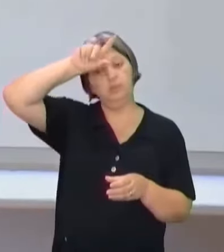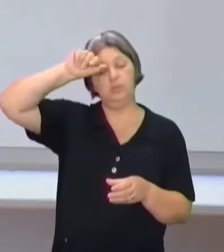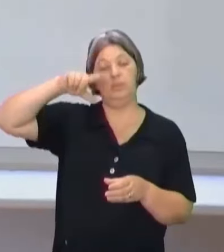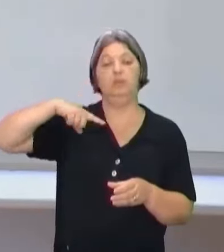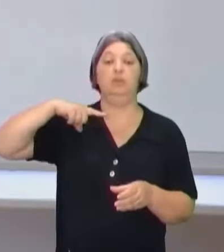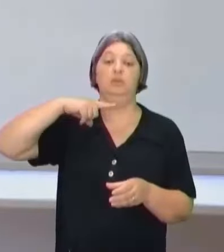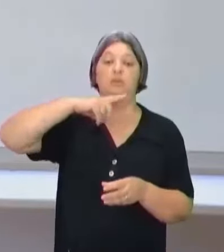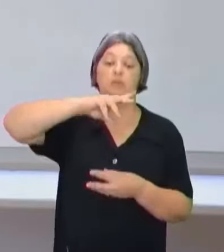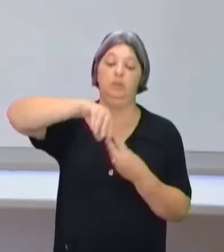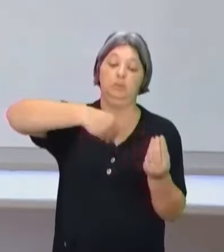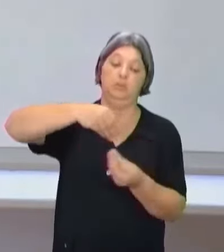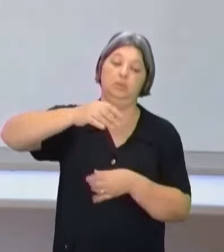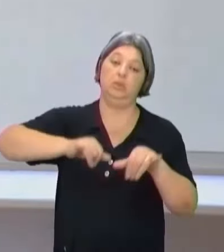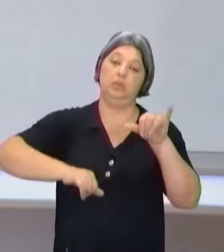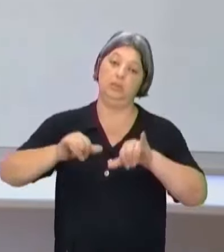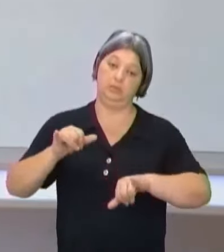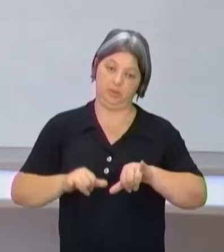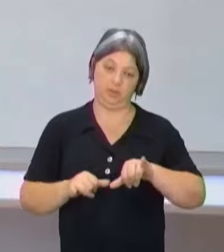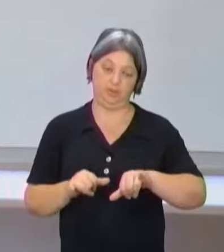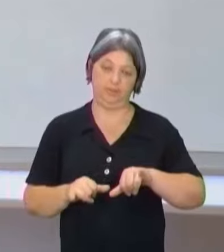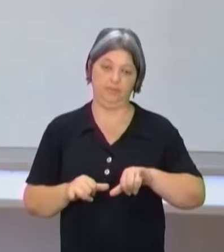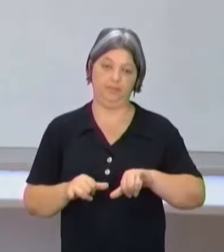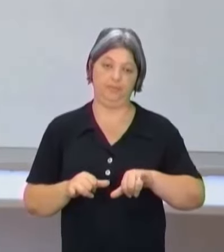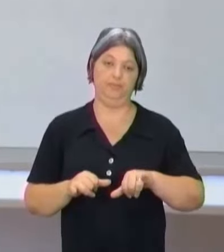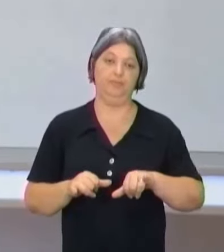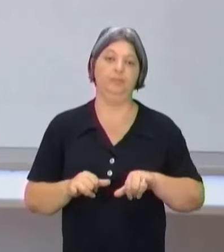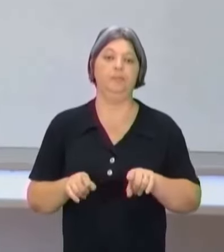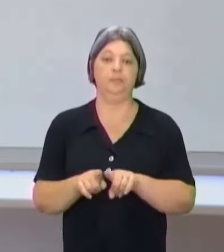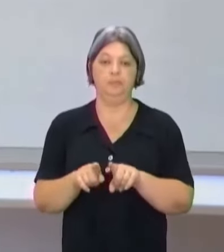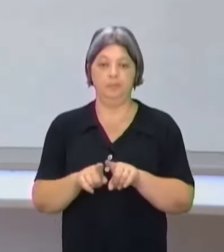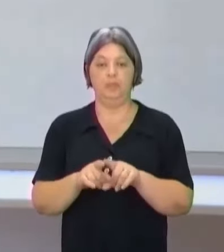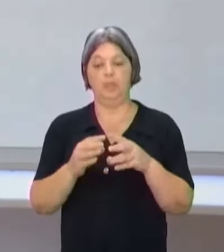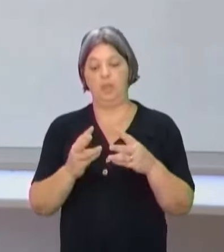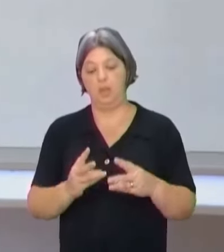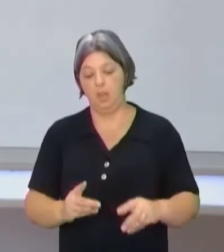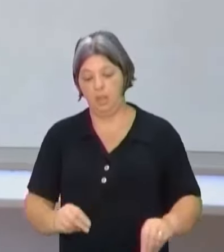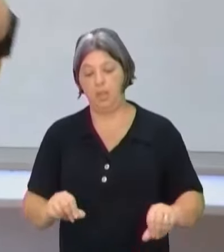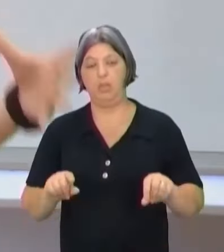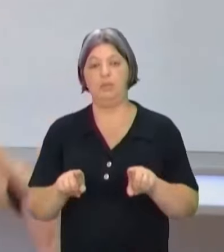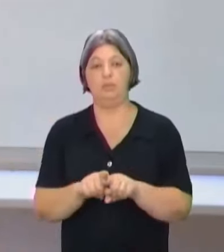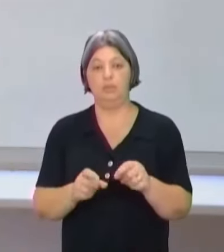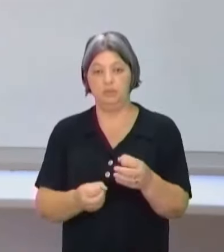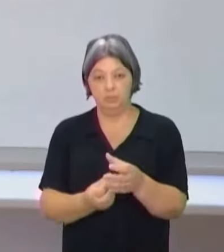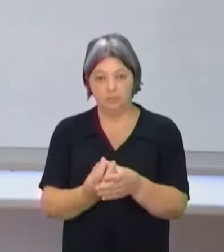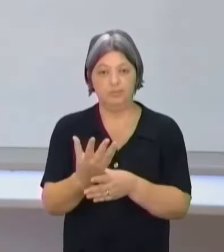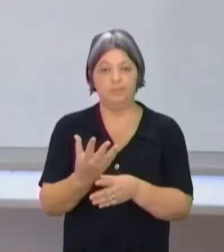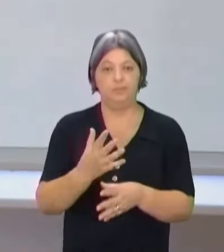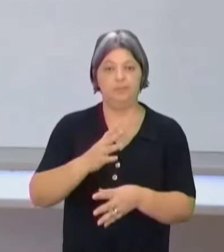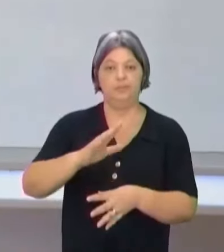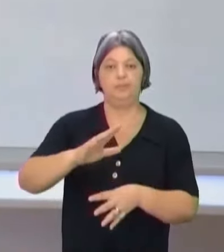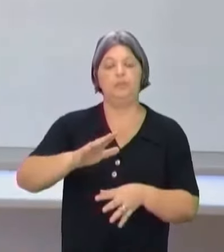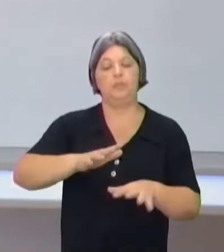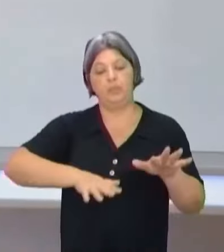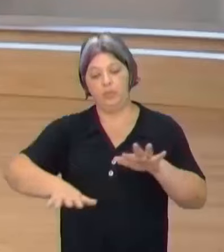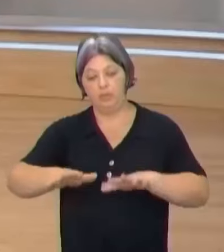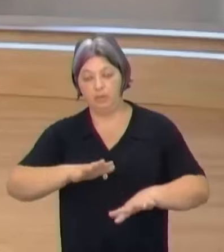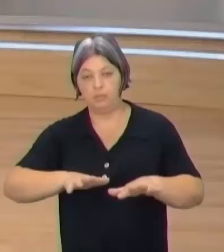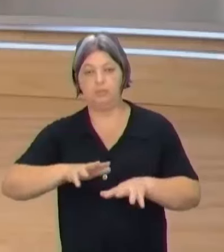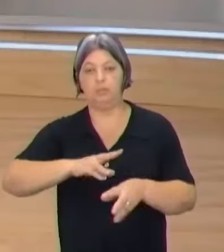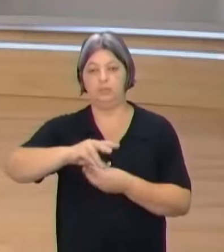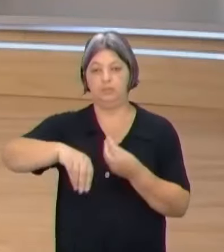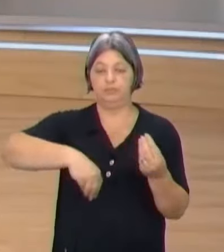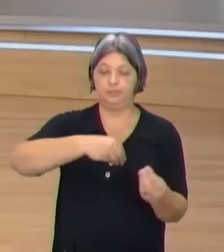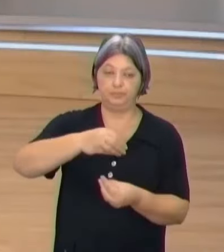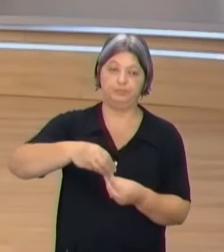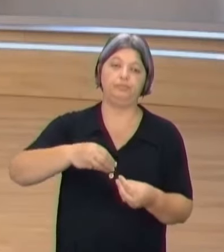uma reação química de decomposição e de formação. Então, ao mesmo tempo que o gás carbônico reage com a água, forma o